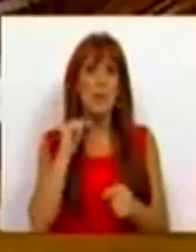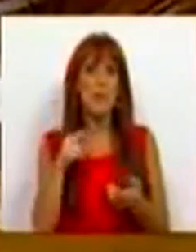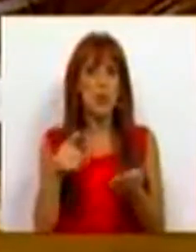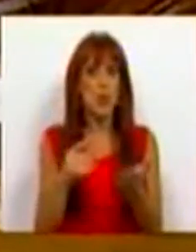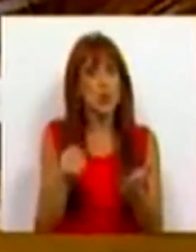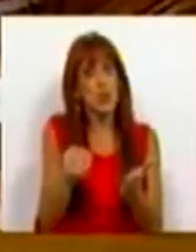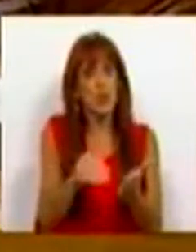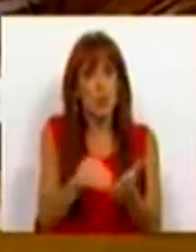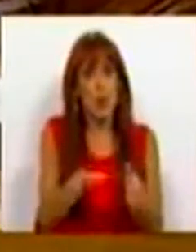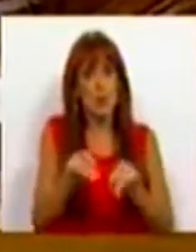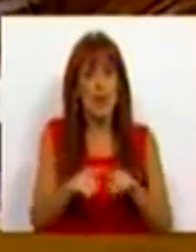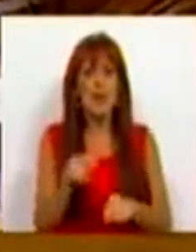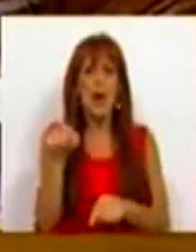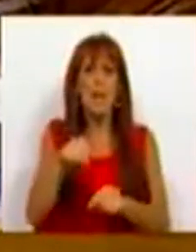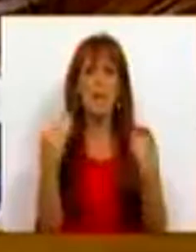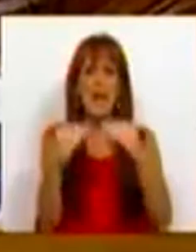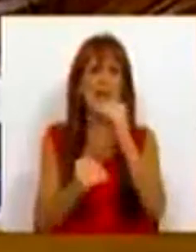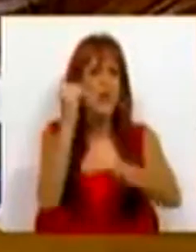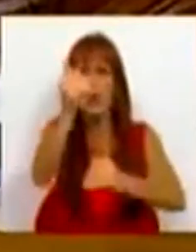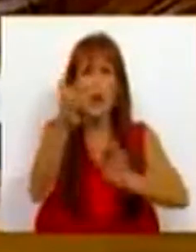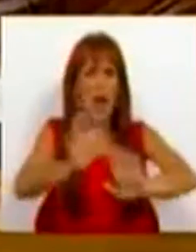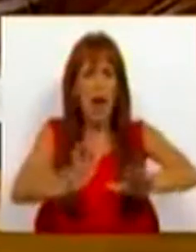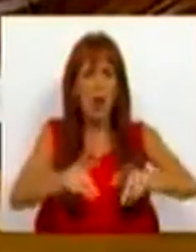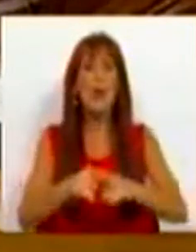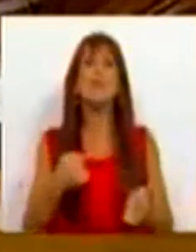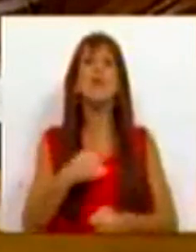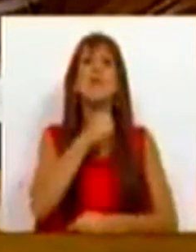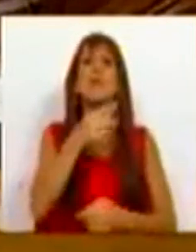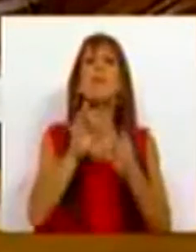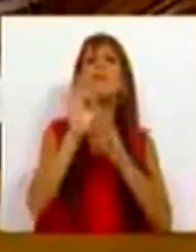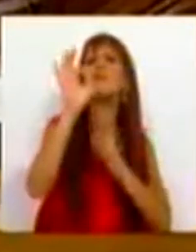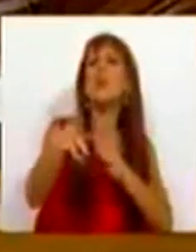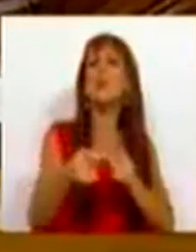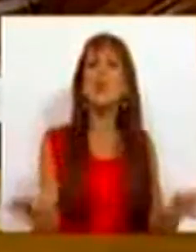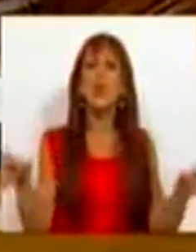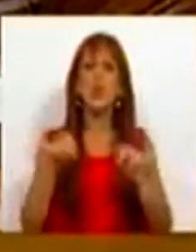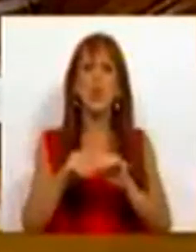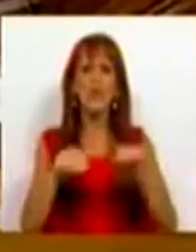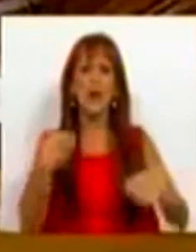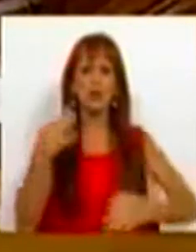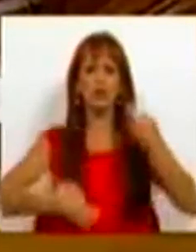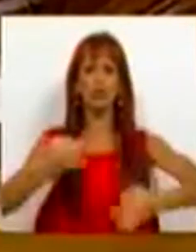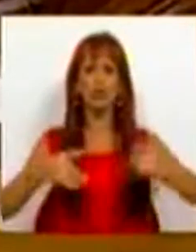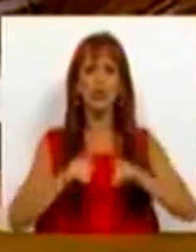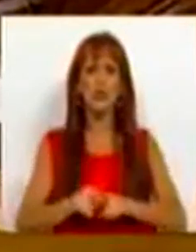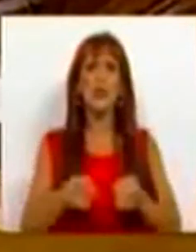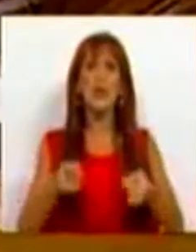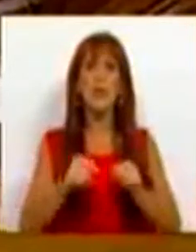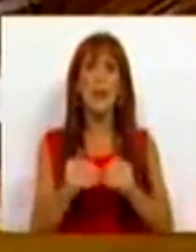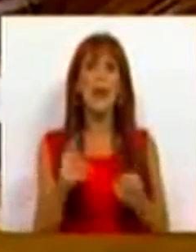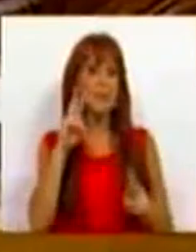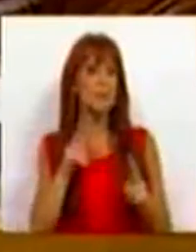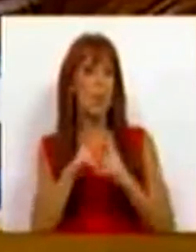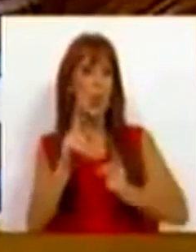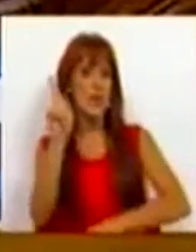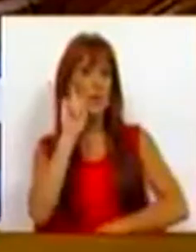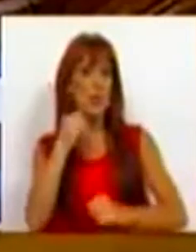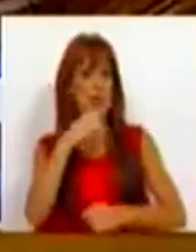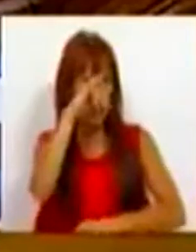receber, efetivamente, o apoio a que justamente tem direito. Senhor Presidente, esta proposta não vem resolver os